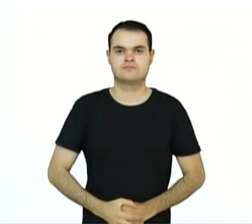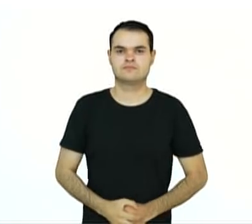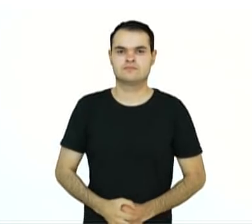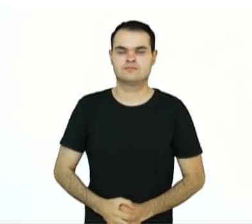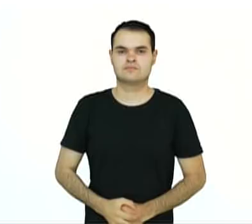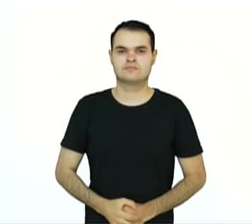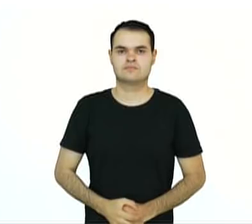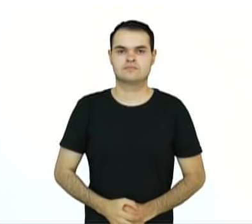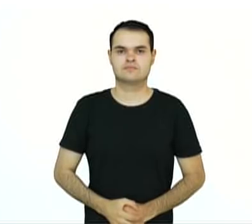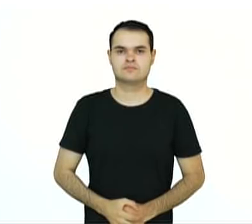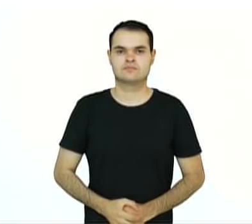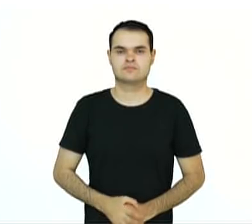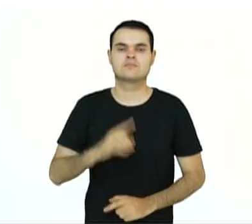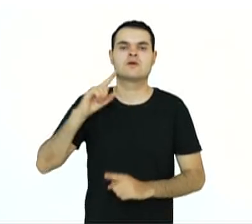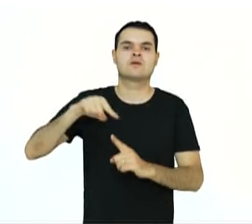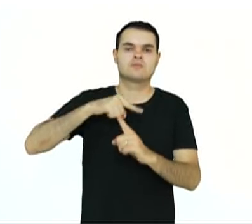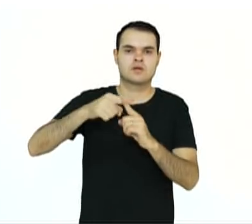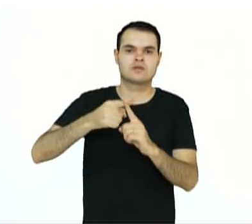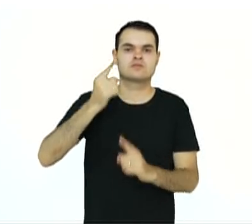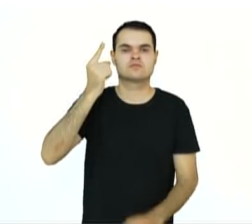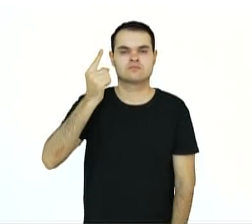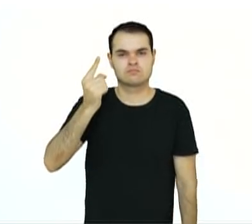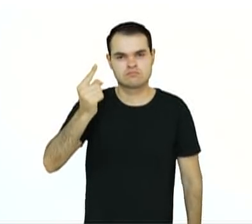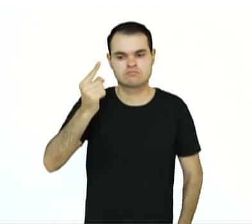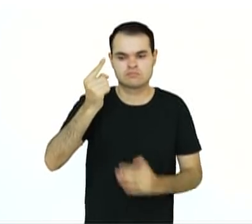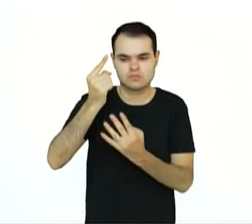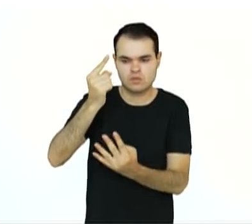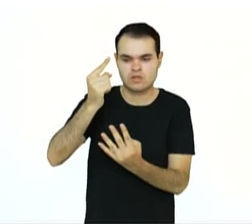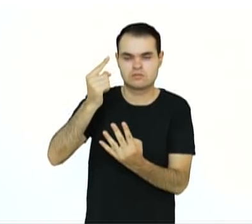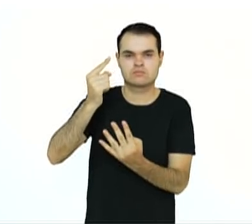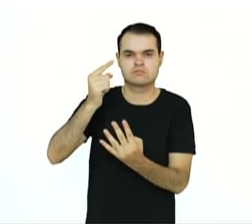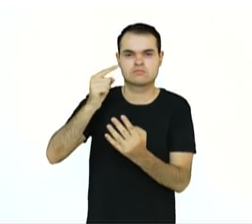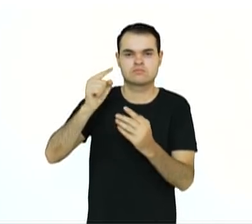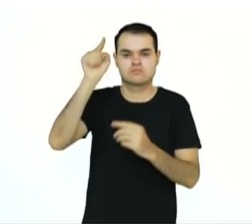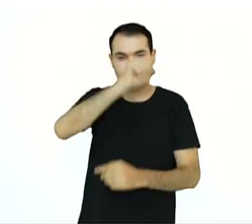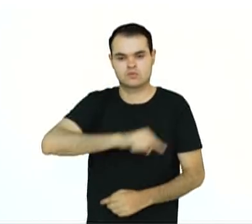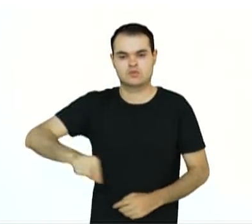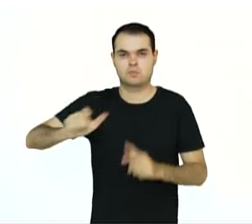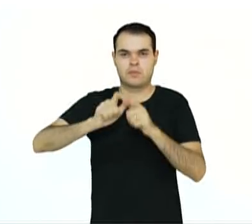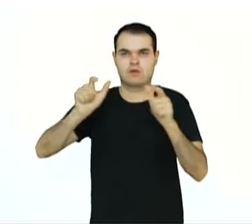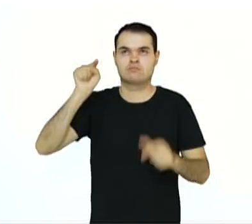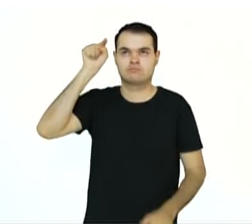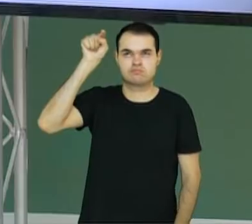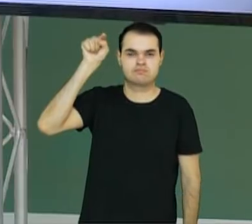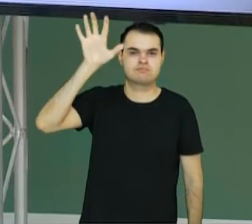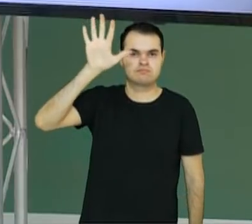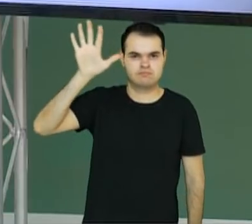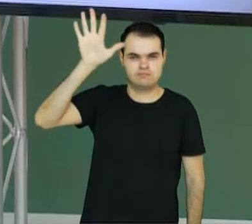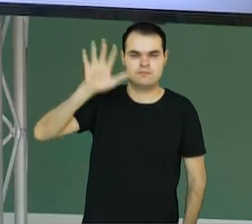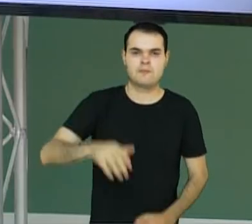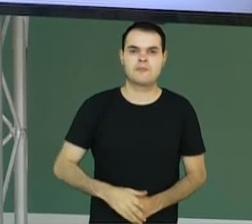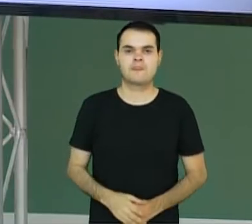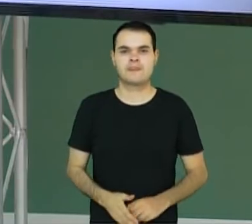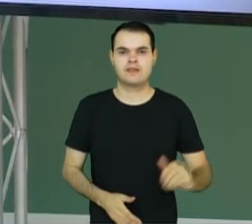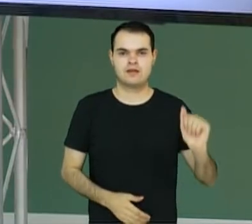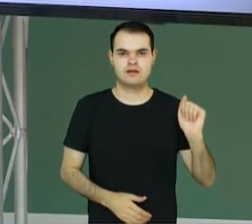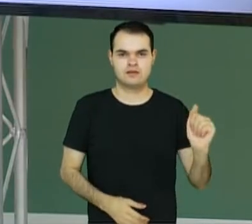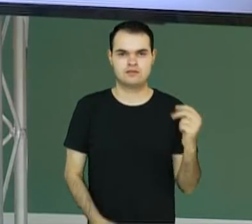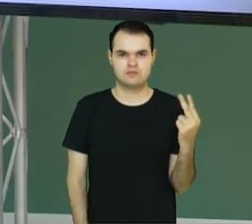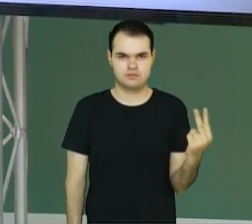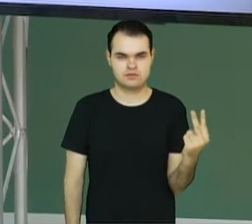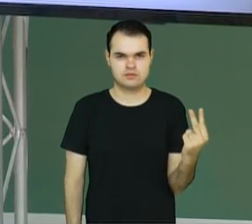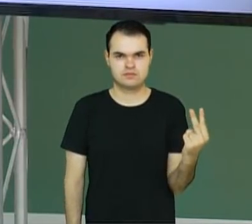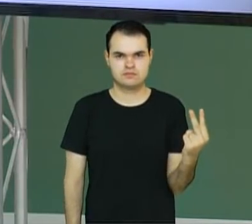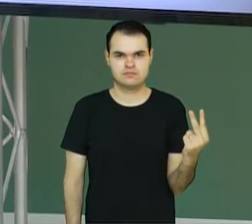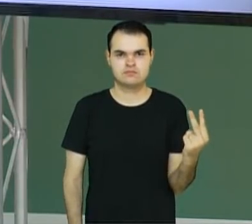E mais 1/4 do círculo maior, que é aquela parte ali de cima. Então nós vamos calcular essas duas áreas agora. Ó. Área 2 é a área do